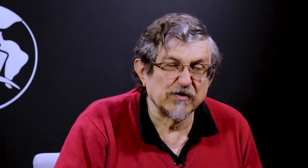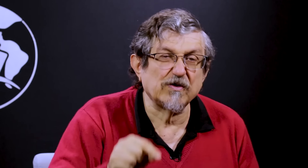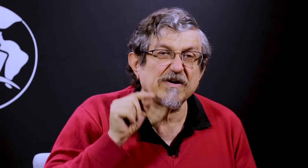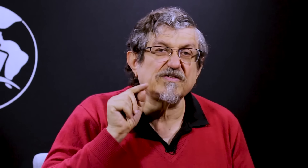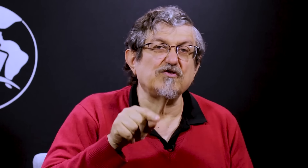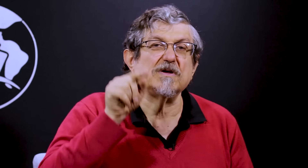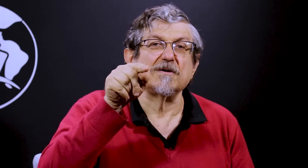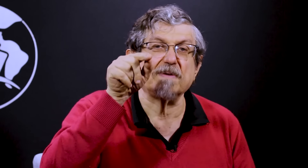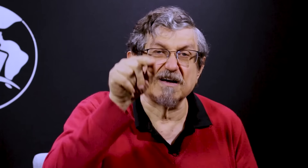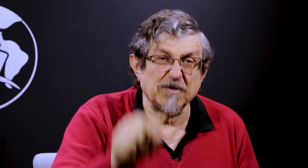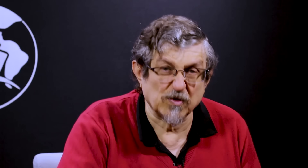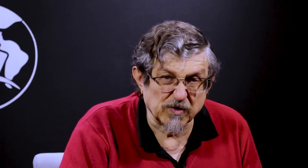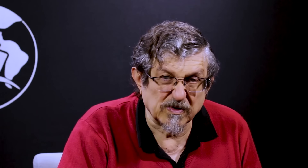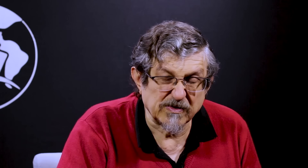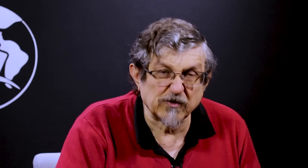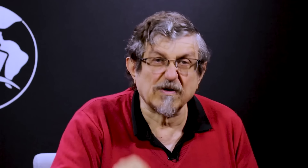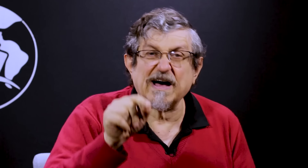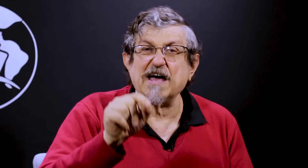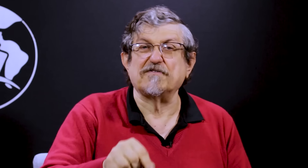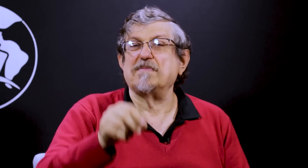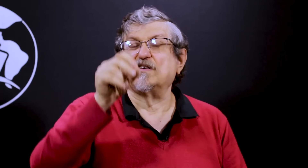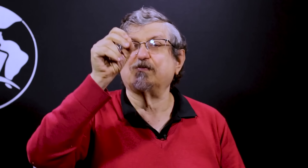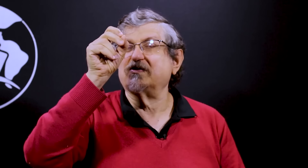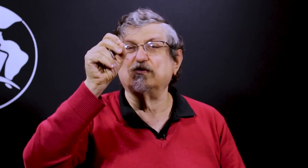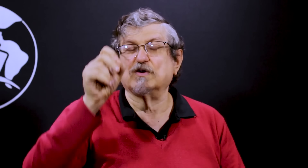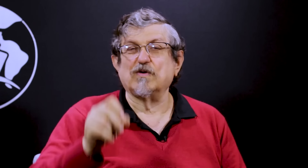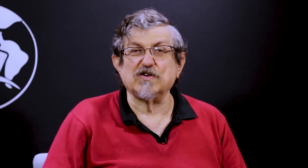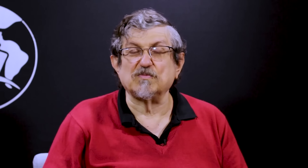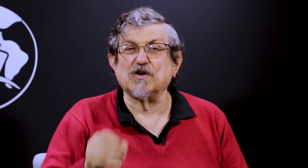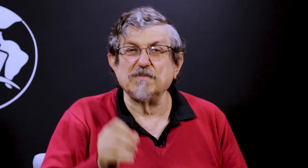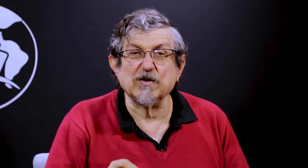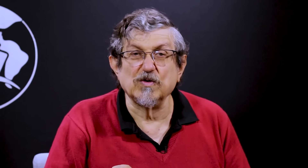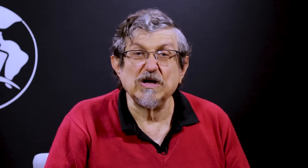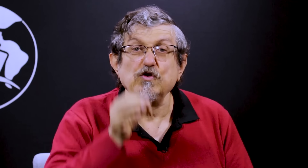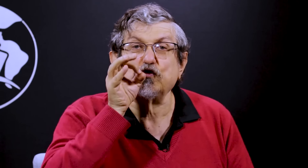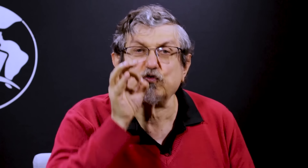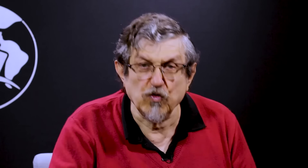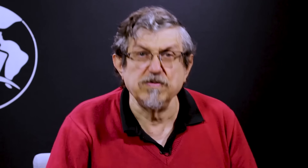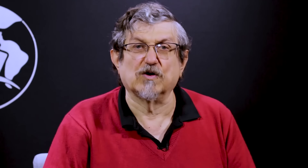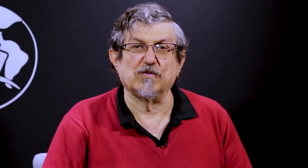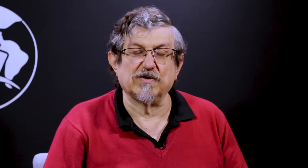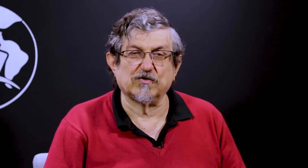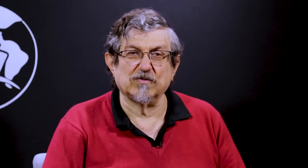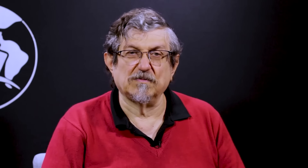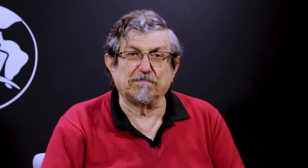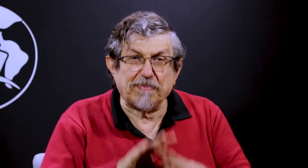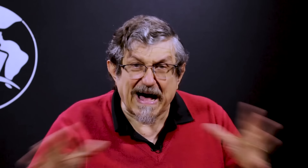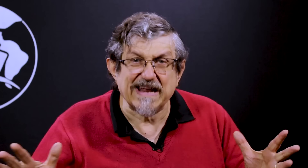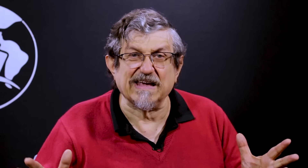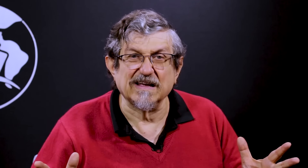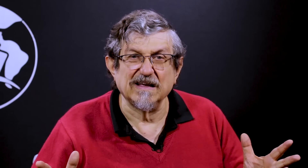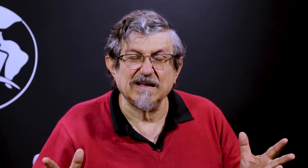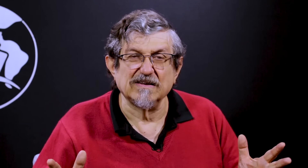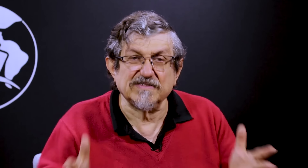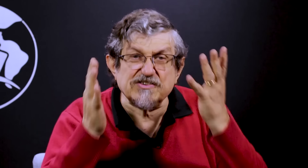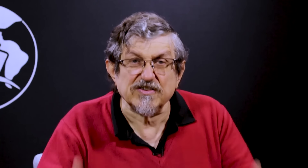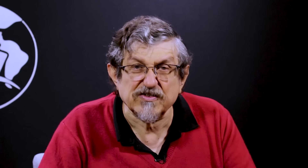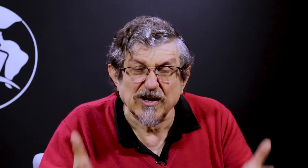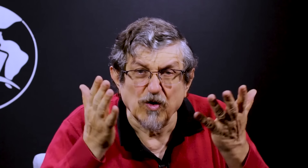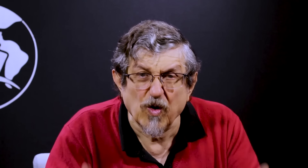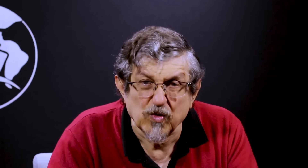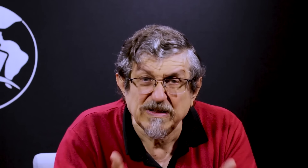se o seu ressentimento é pecaminoso se a sua raiva é mera expressão de egoísmo meu amigo sua com isso pare